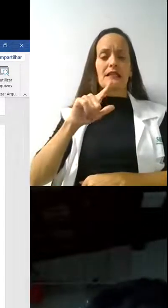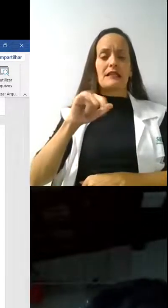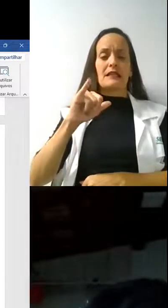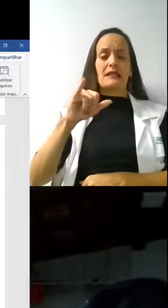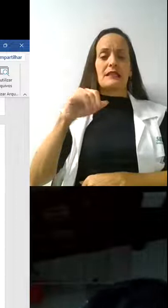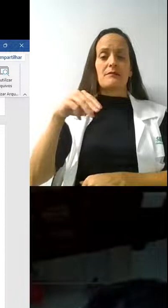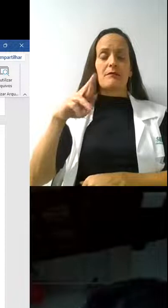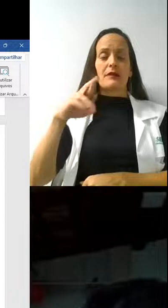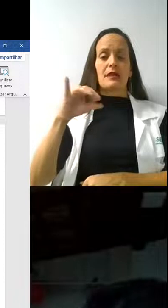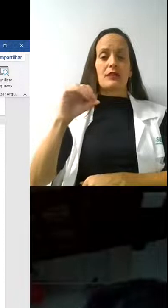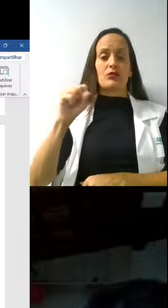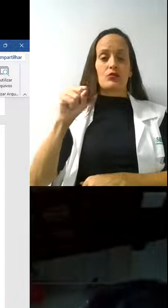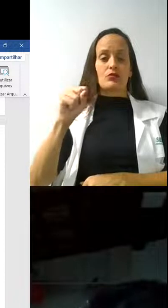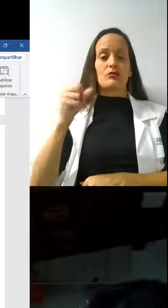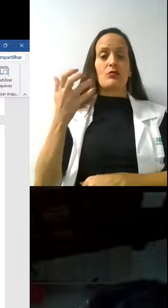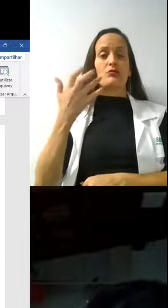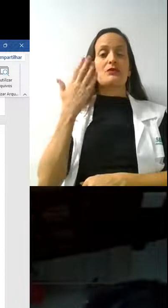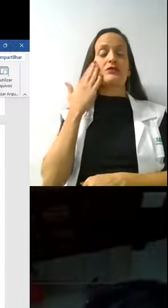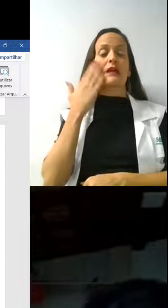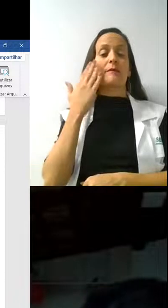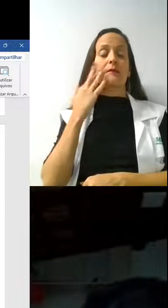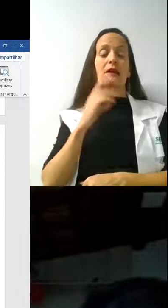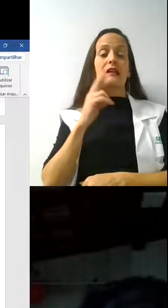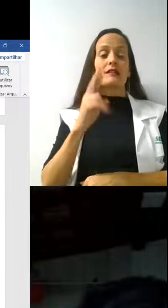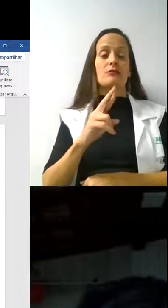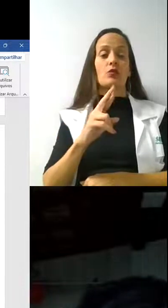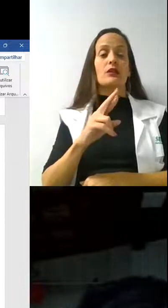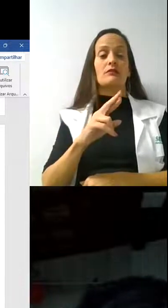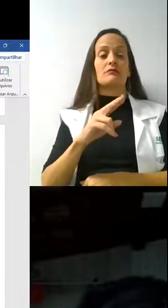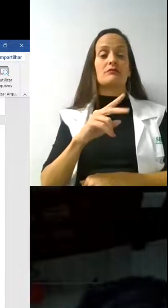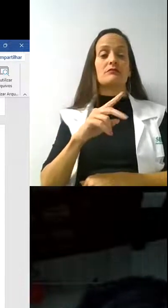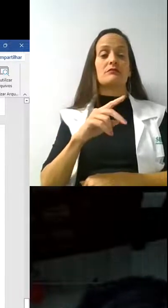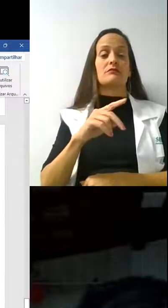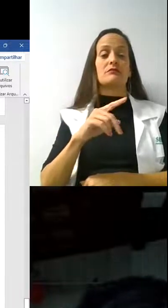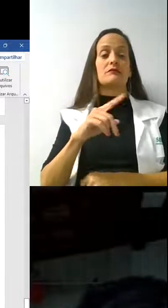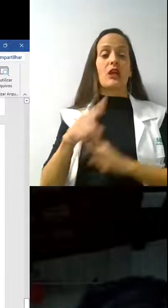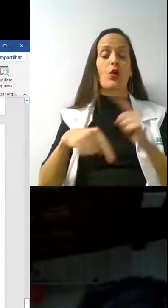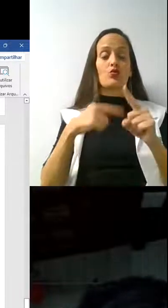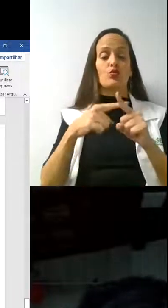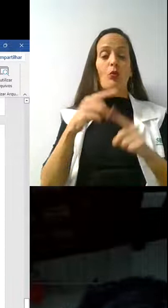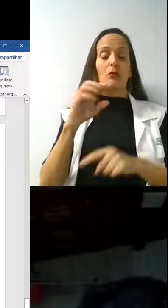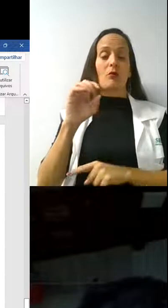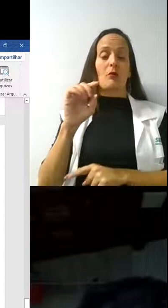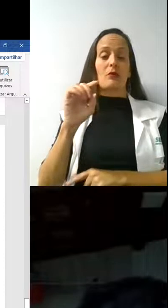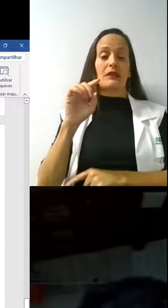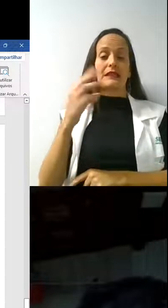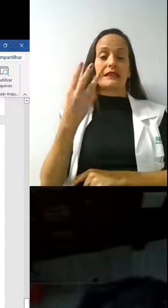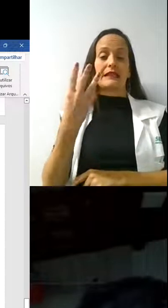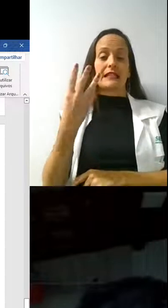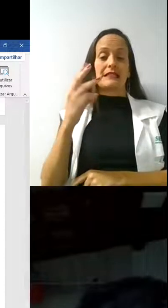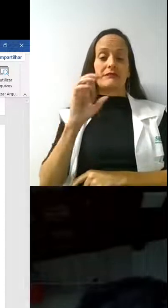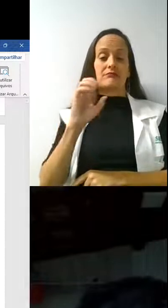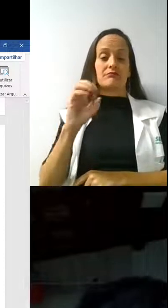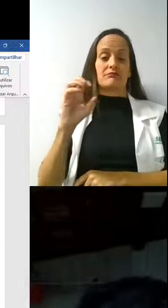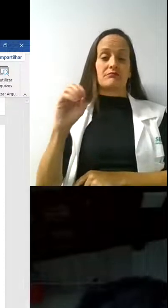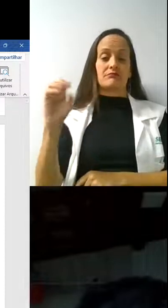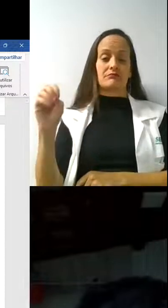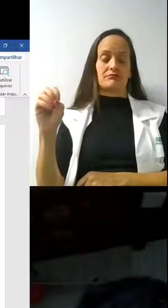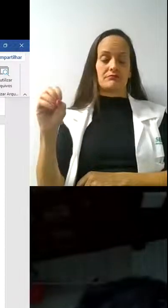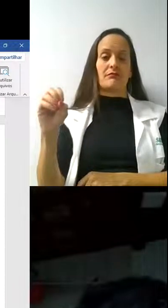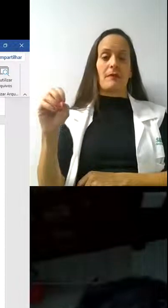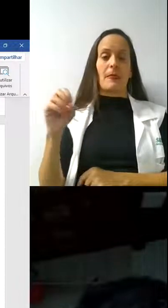1000. Multiplicando por 1000, eu adiciono o quê? 3 zeros aqui. Beleza? Em centímetros. Quero